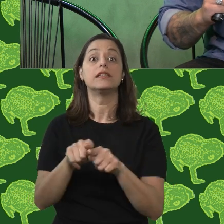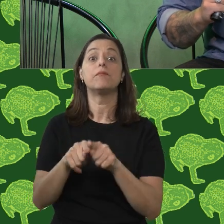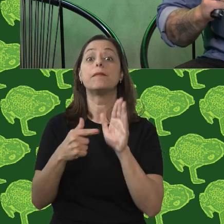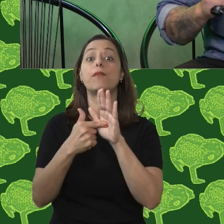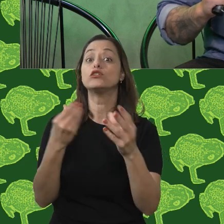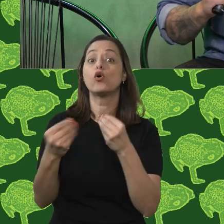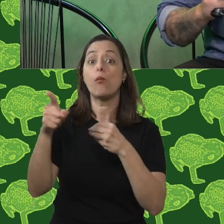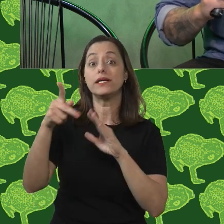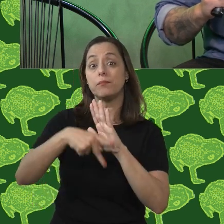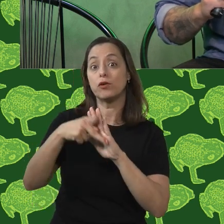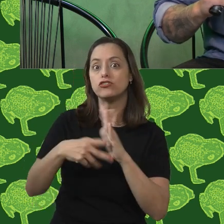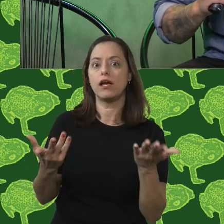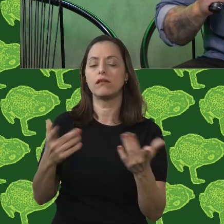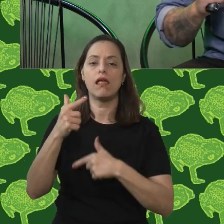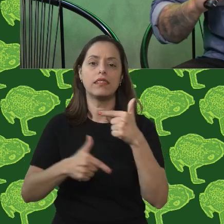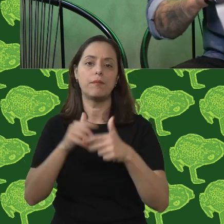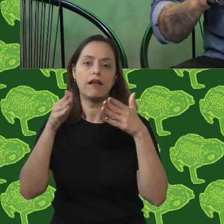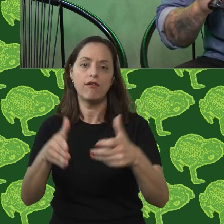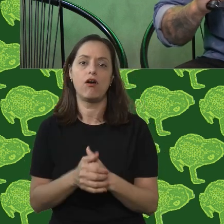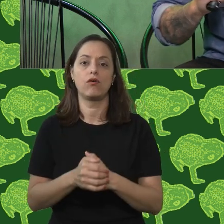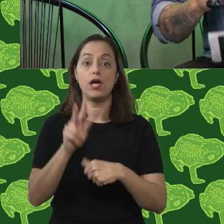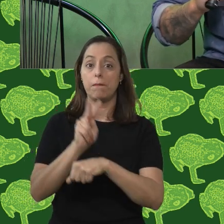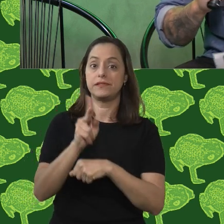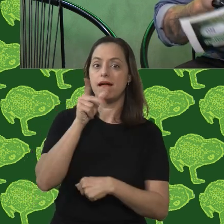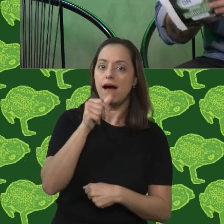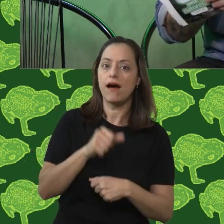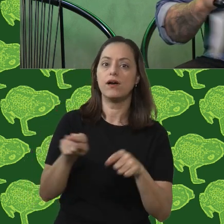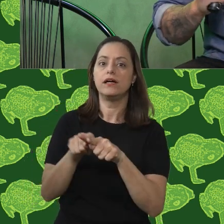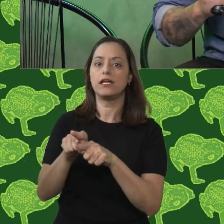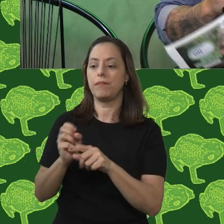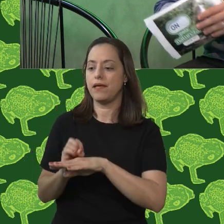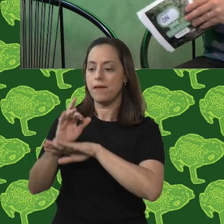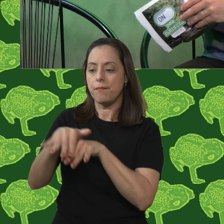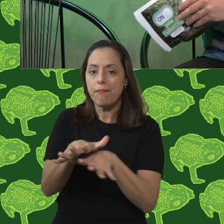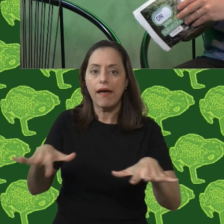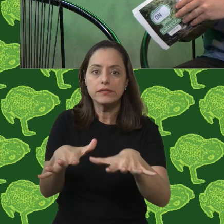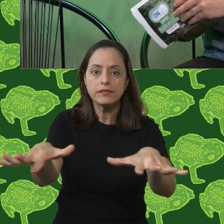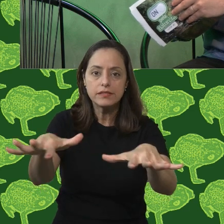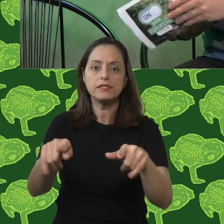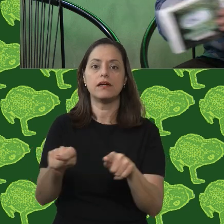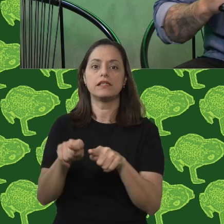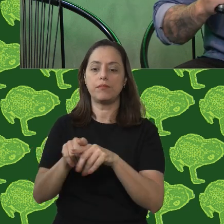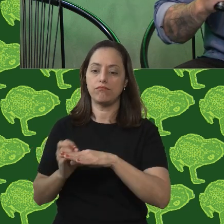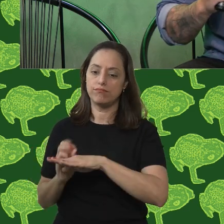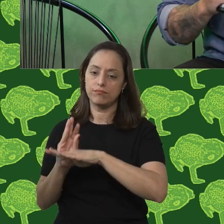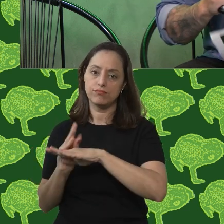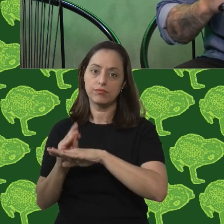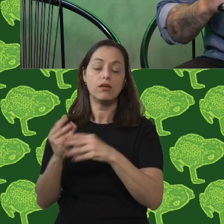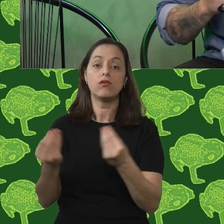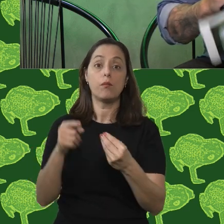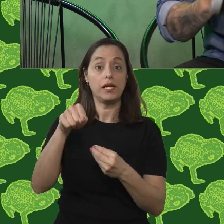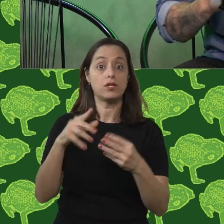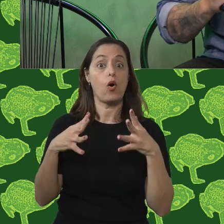para proteger água, bacias, nascentes, que eu sei que é um trabalho super complexo e super importante. Então, eu